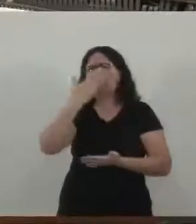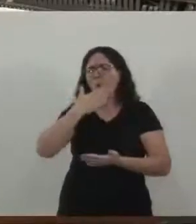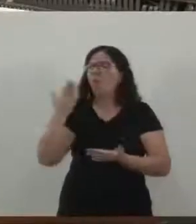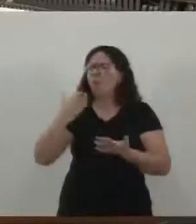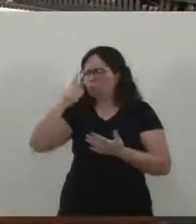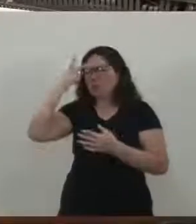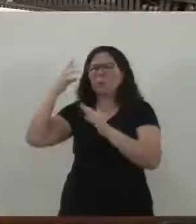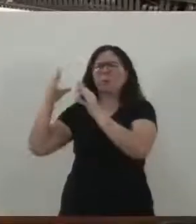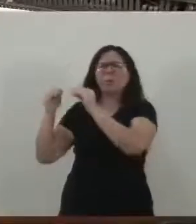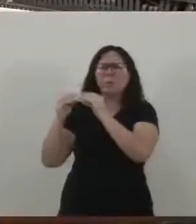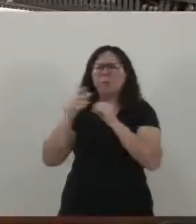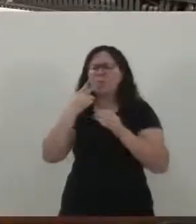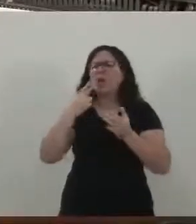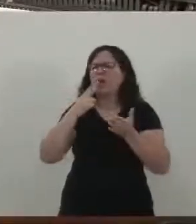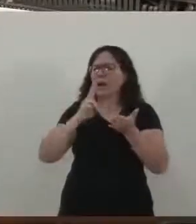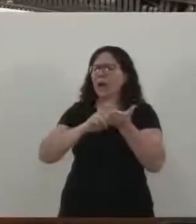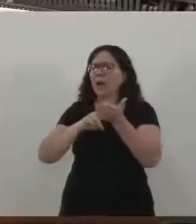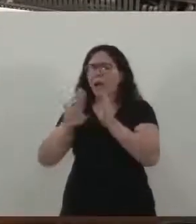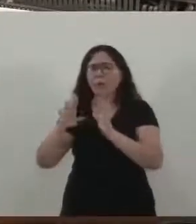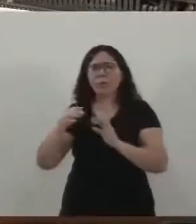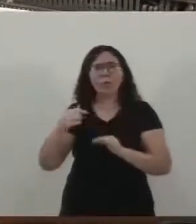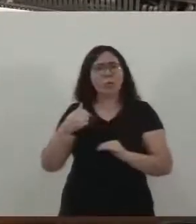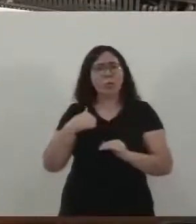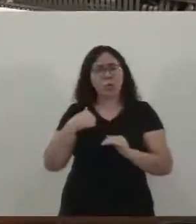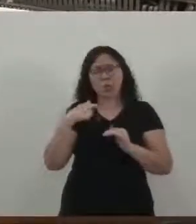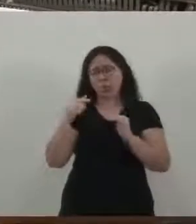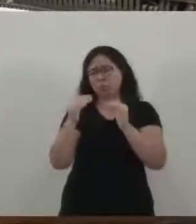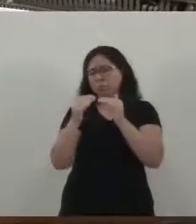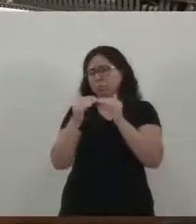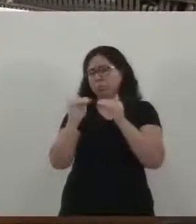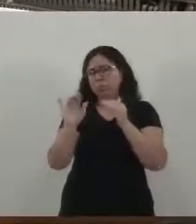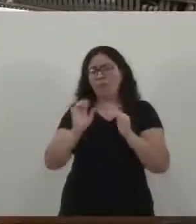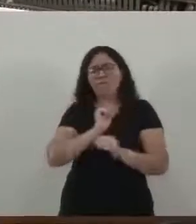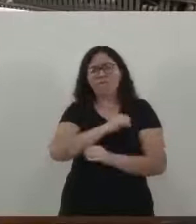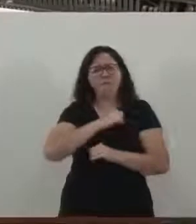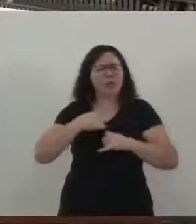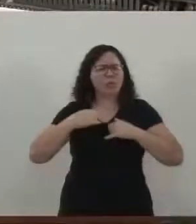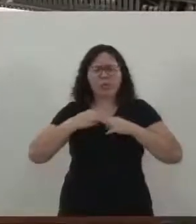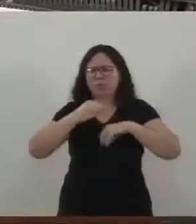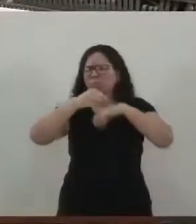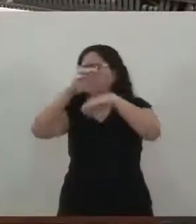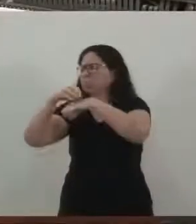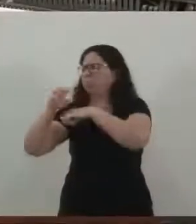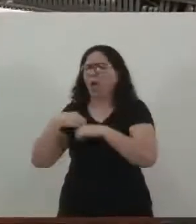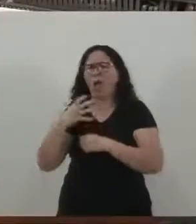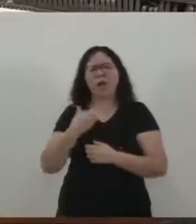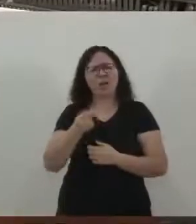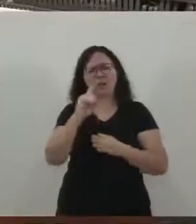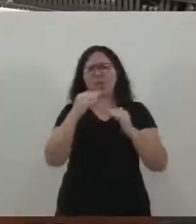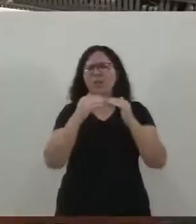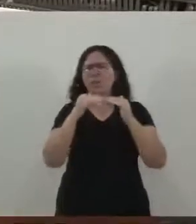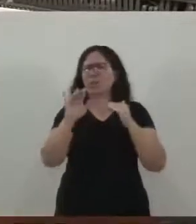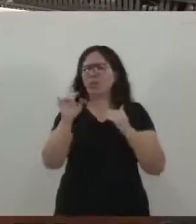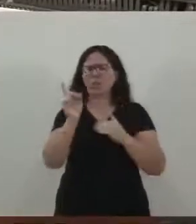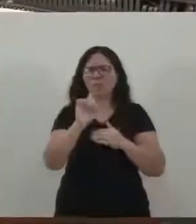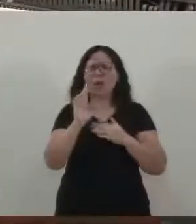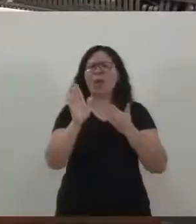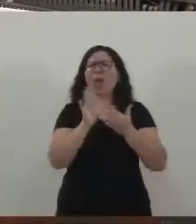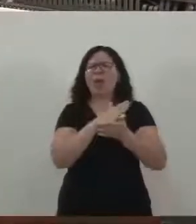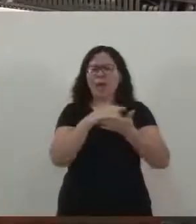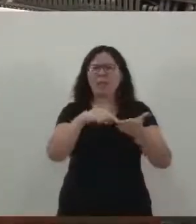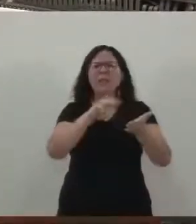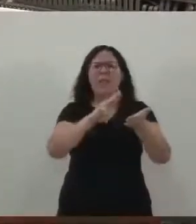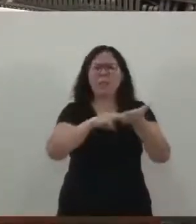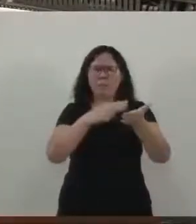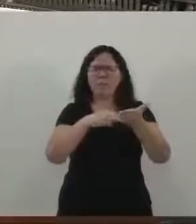que tem uma carta circulando aí. Não compactuo, não compartilho com fake news, não compartilho nenhuma mensagem. Meu telefone é